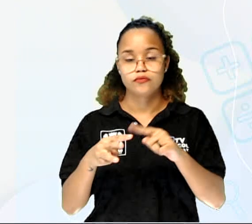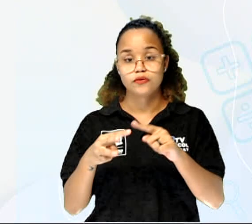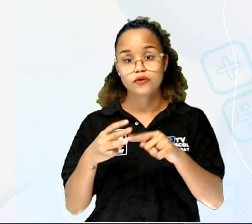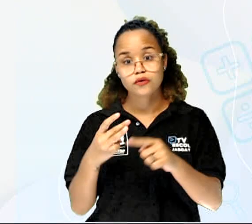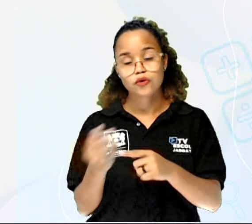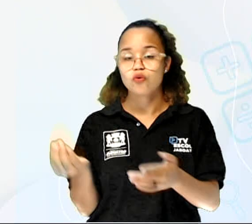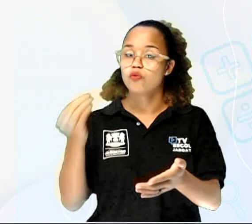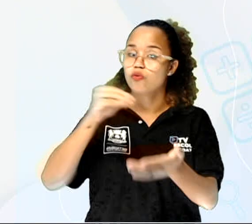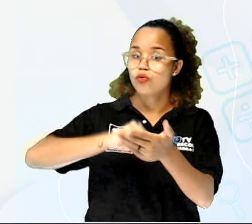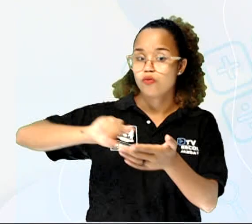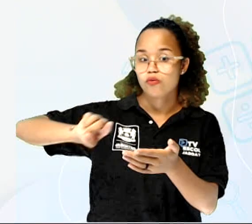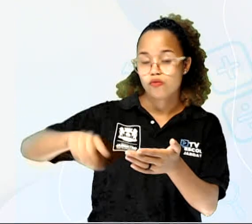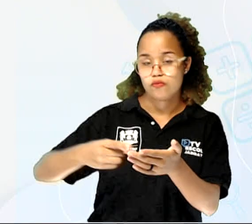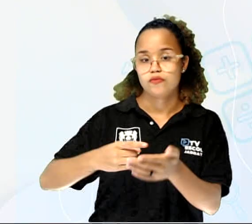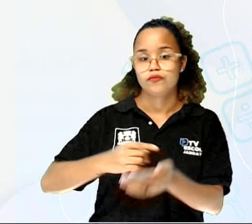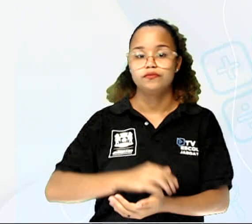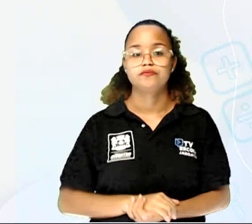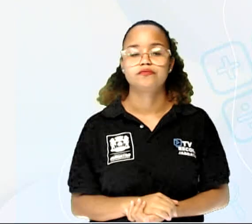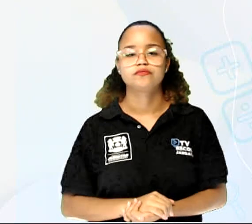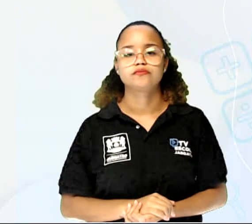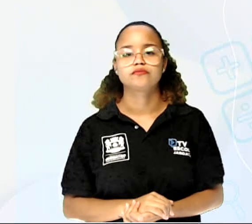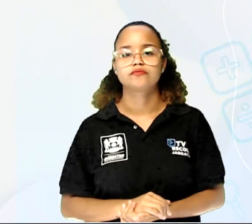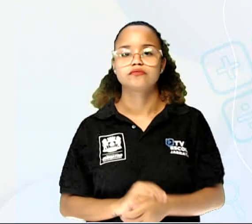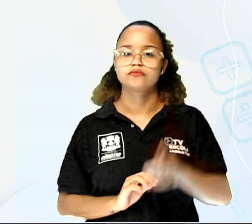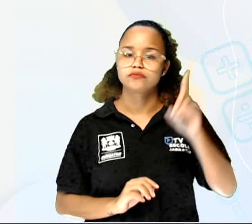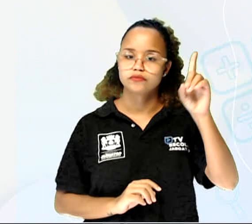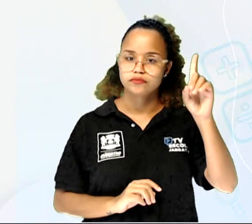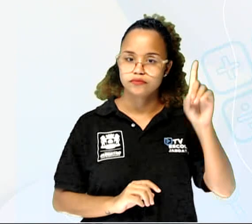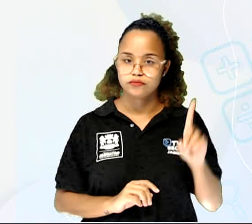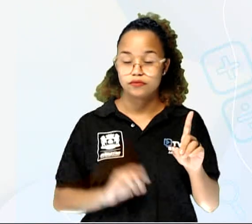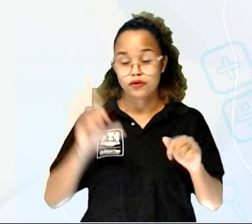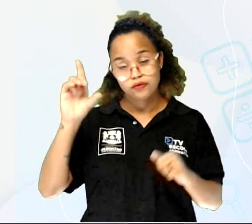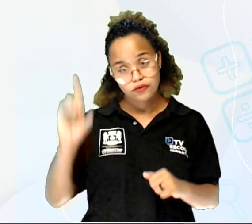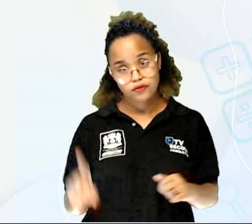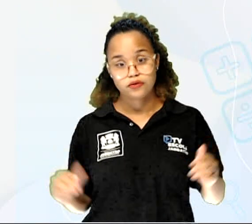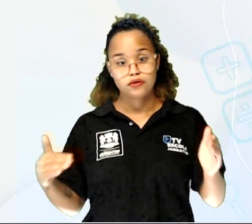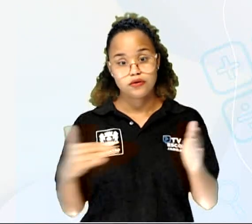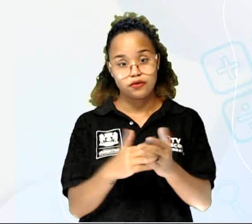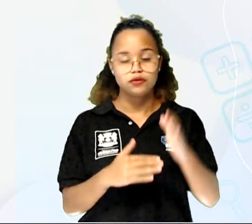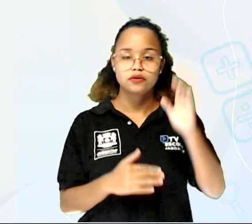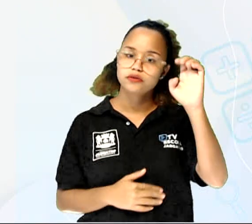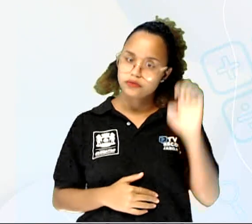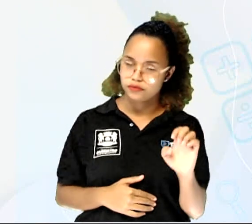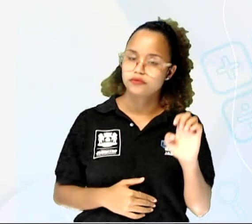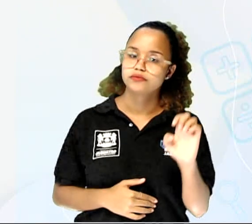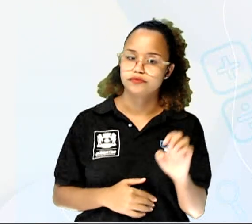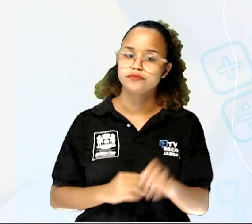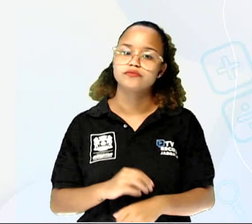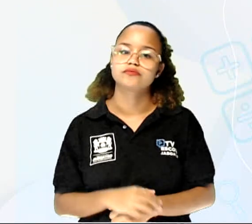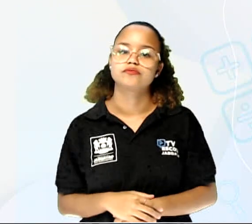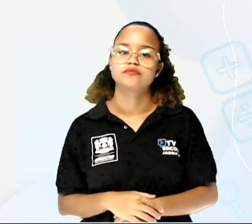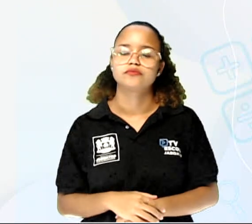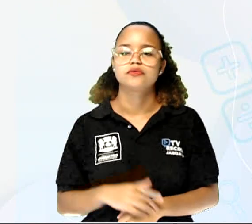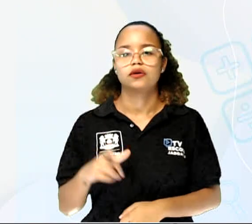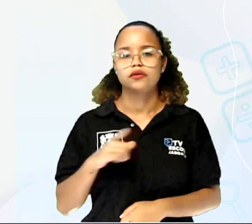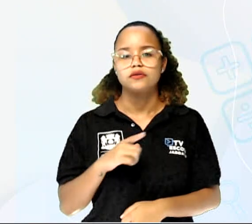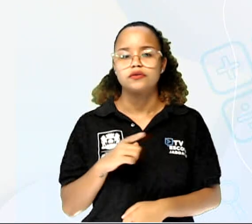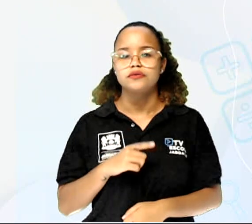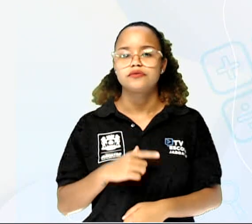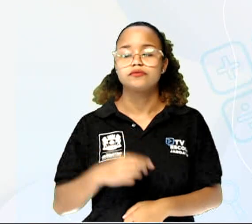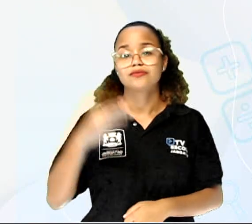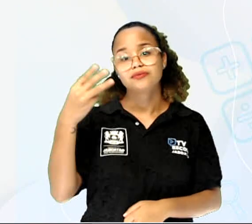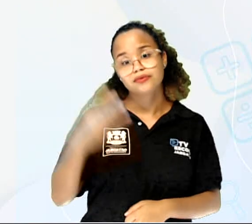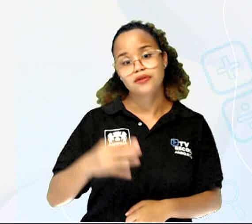vírgula. Da direita para esquerda. Então, vamos lá. 1, 0, 2,